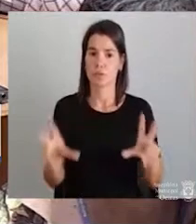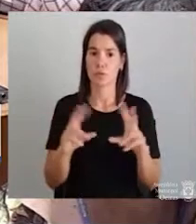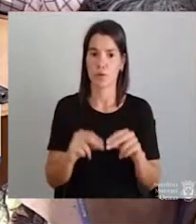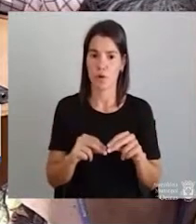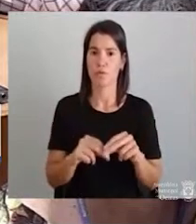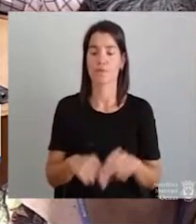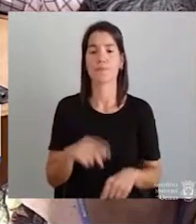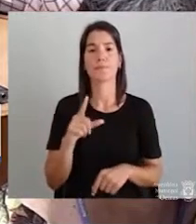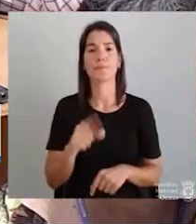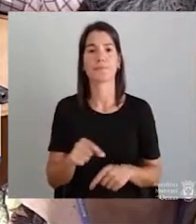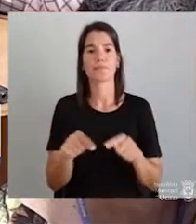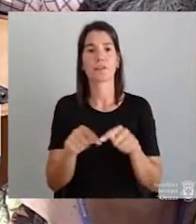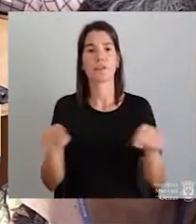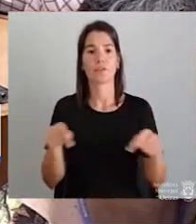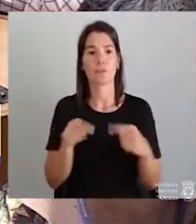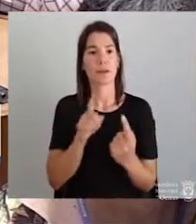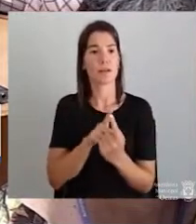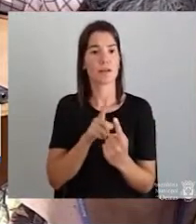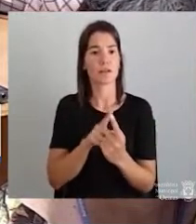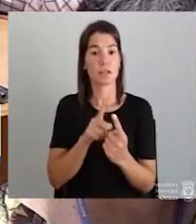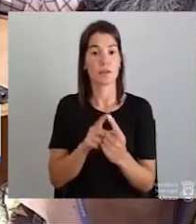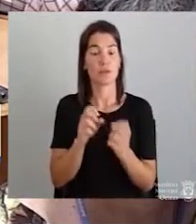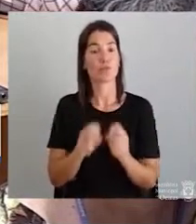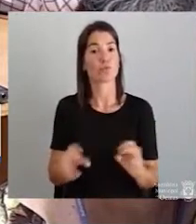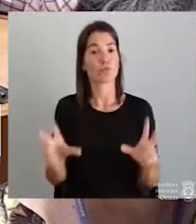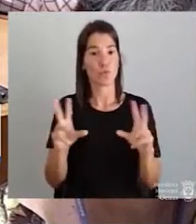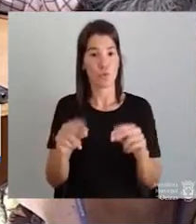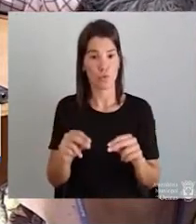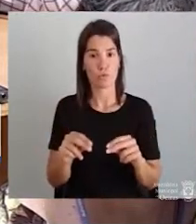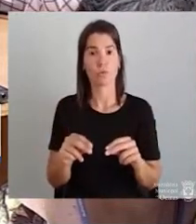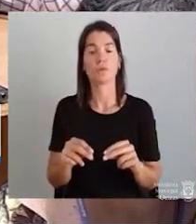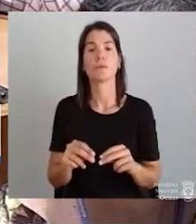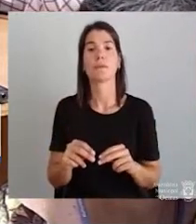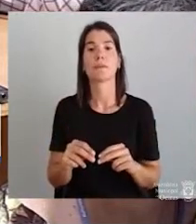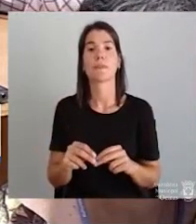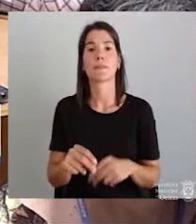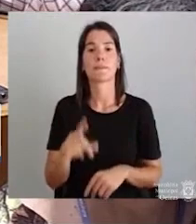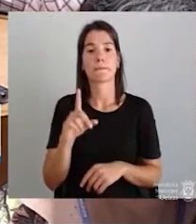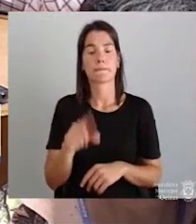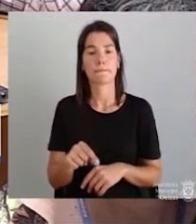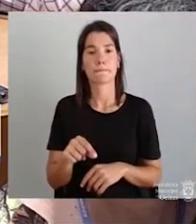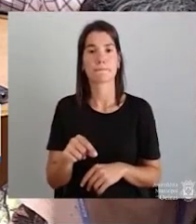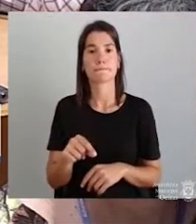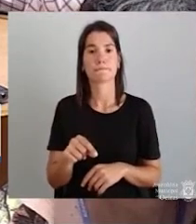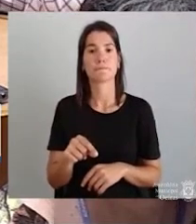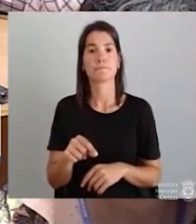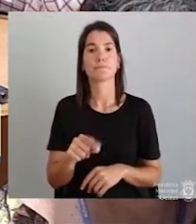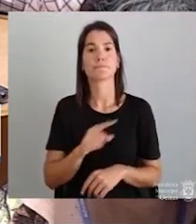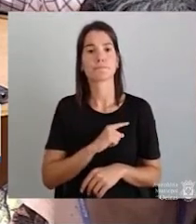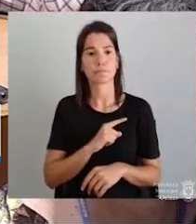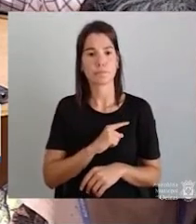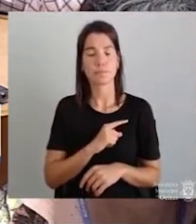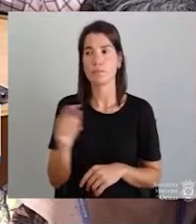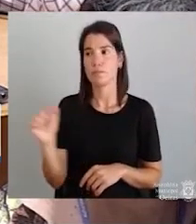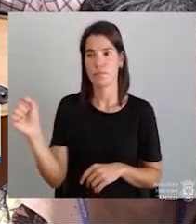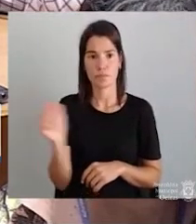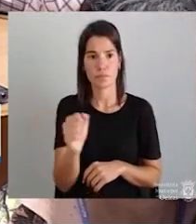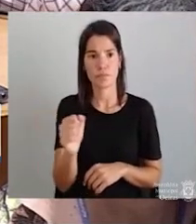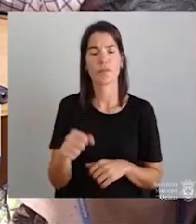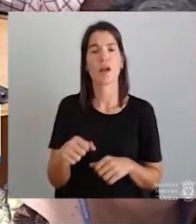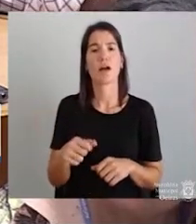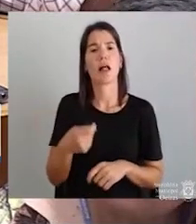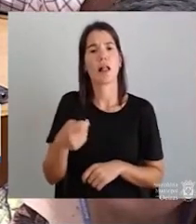novo espaço de atendimento presencial, a introdução de operadores privados no aluguer de trotinetas e